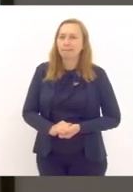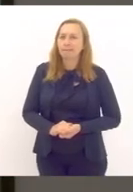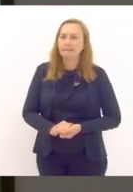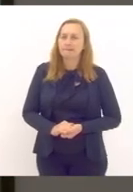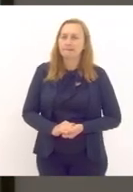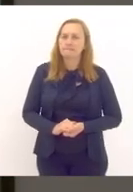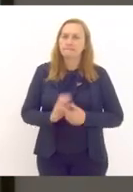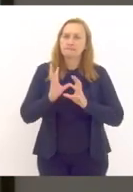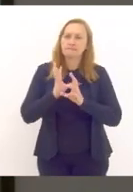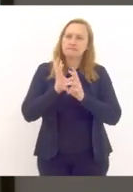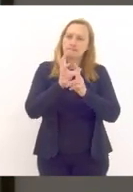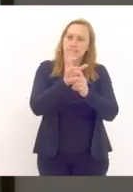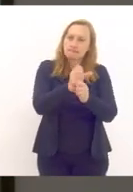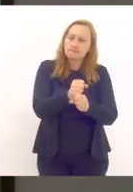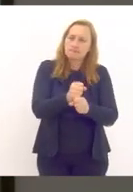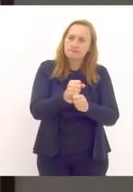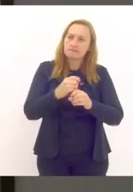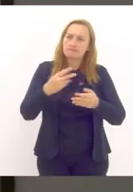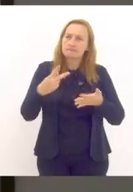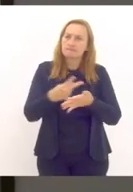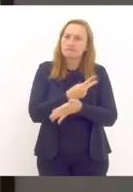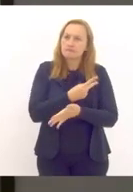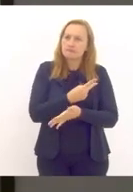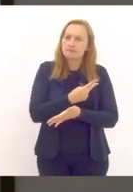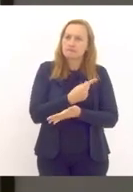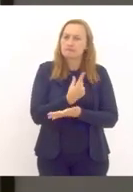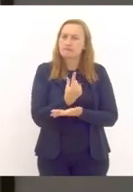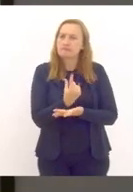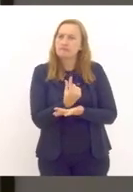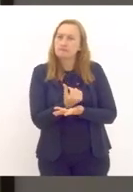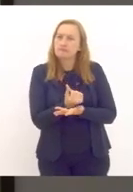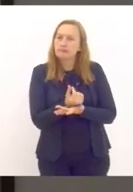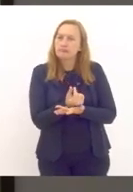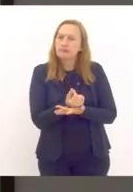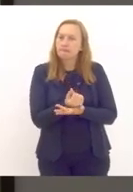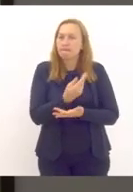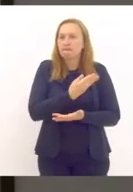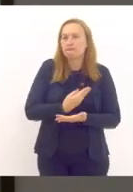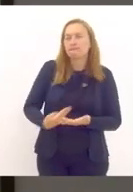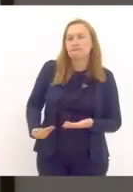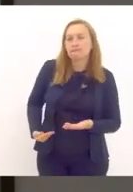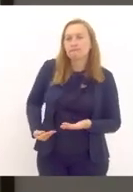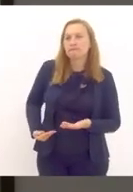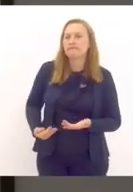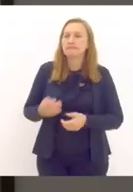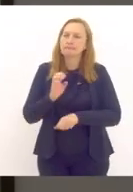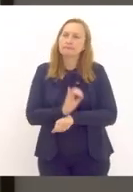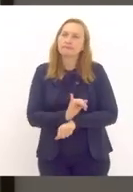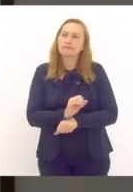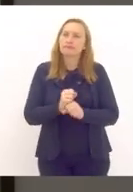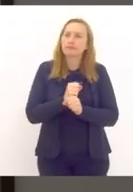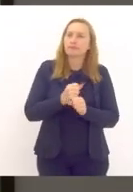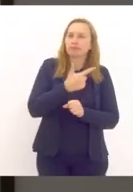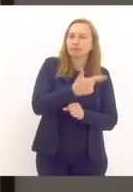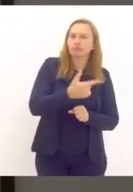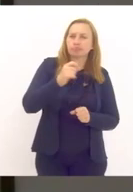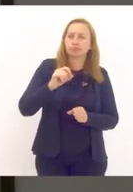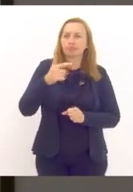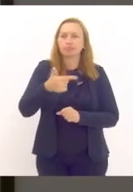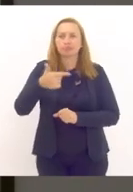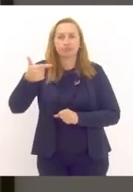o resumo do que aconteceram com as receitas públicas estaduais no ano de 2022.